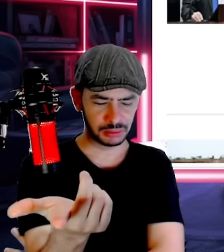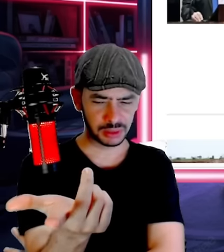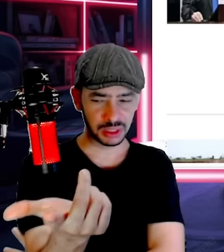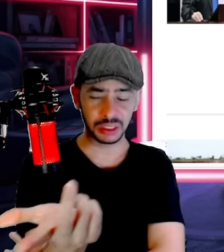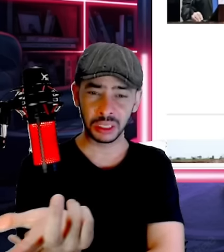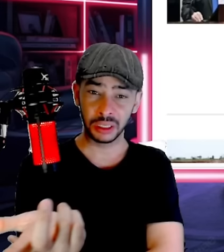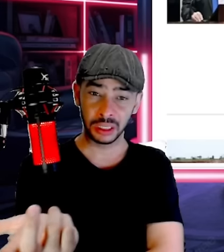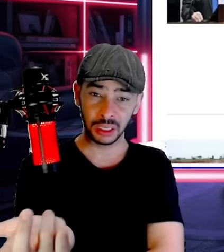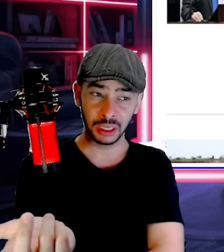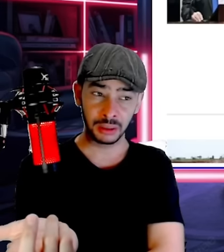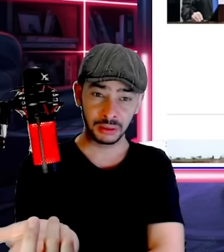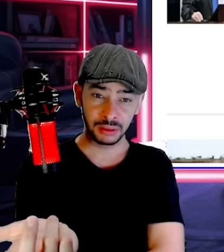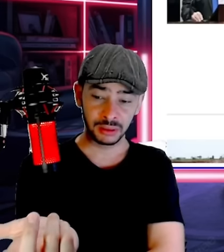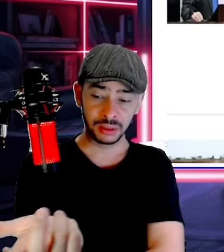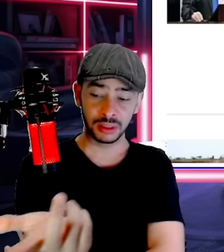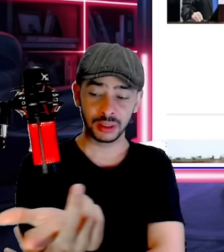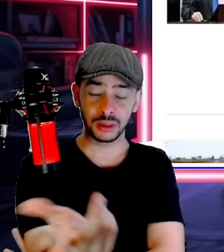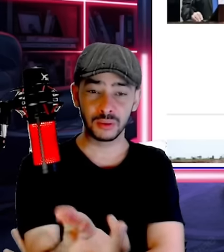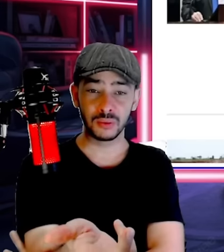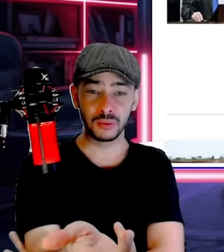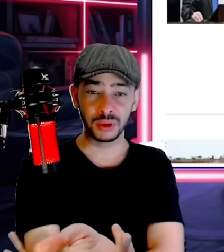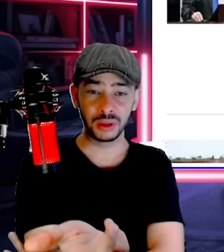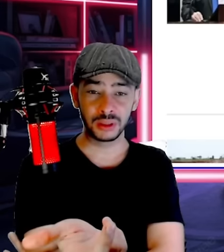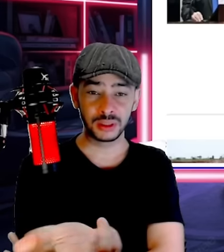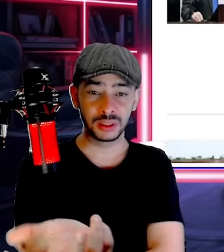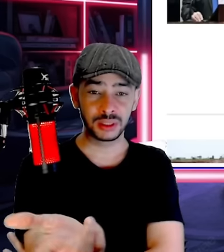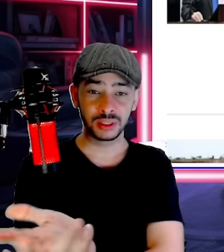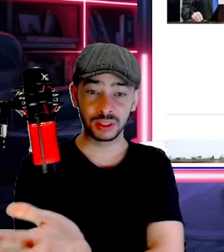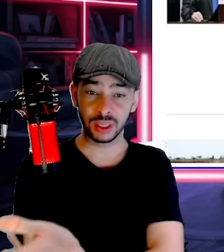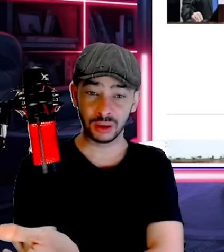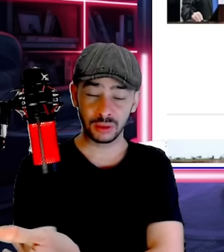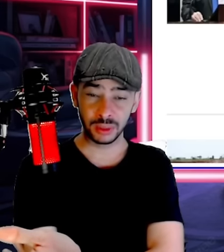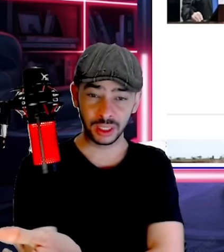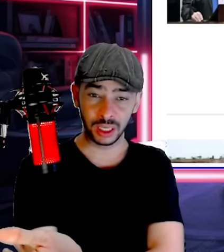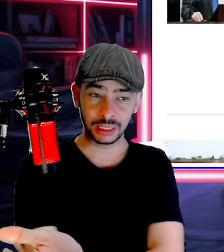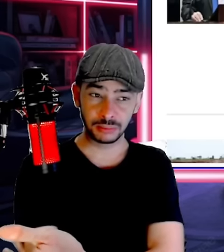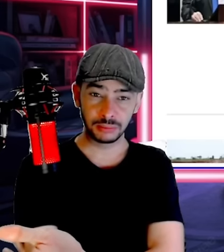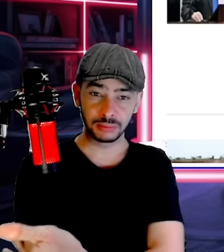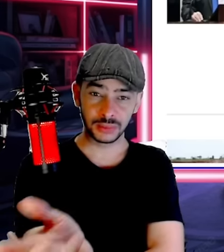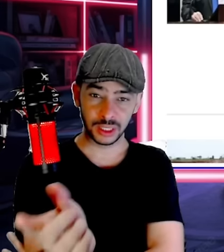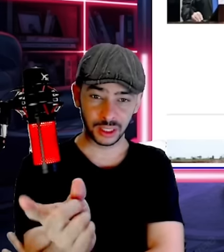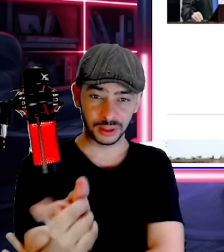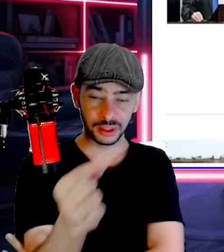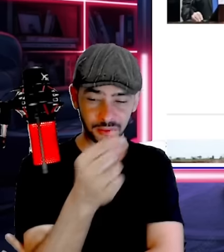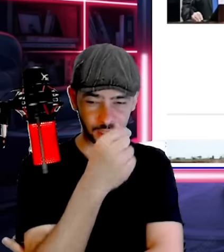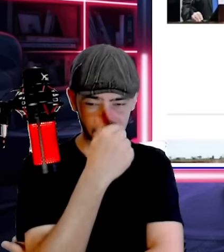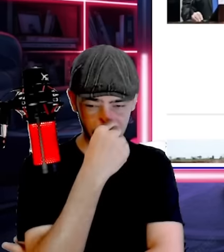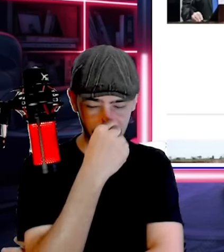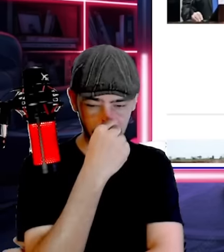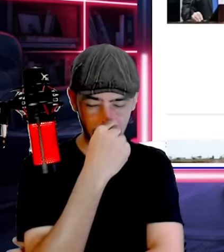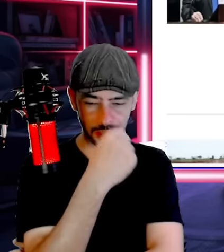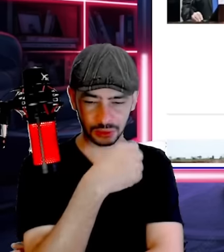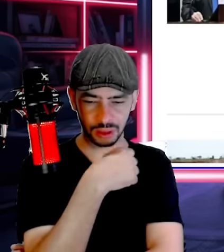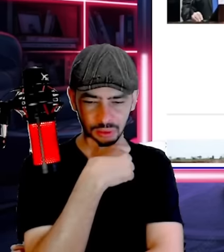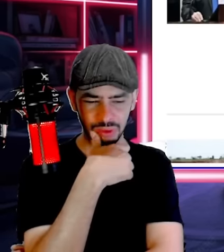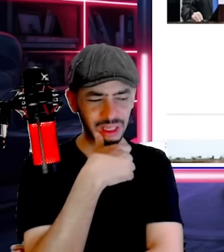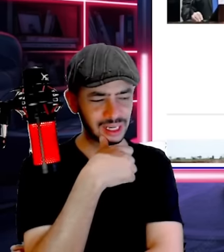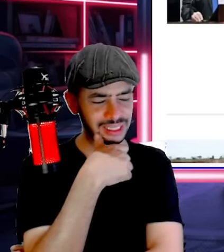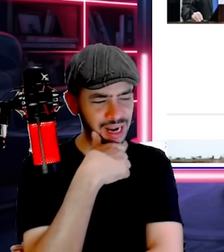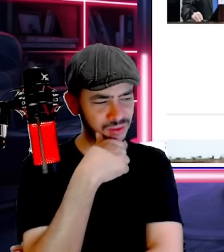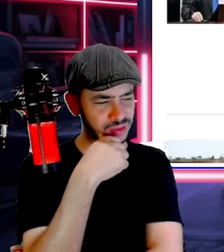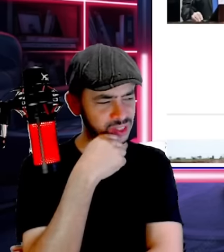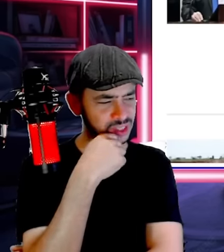l sem querer deu ruim já obrigado ano que vem a gente tem aí o tal